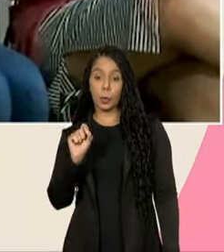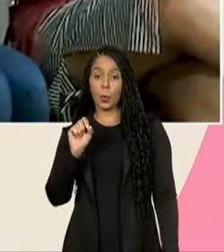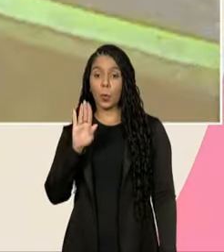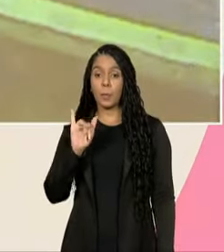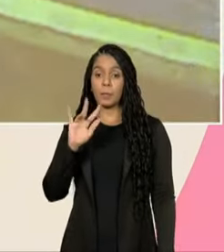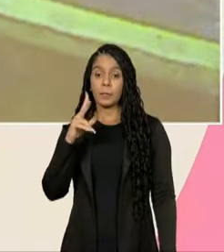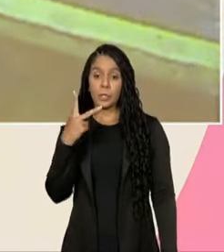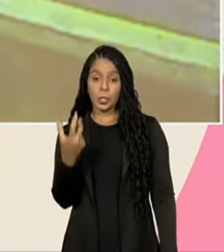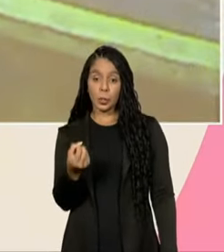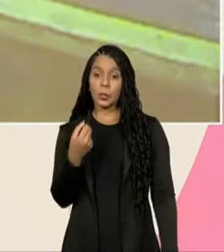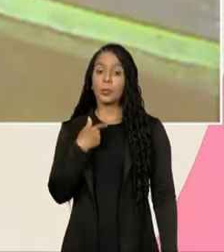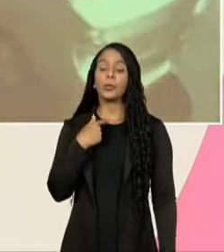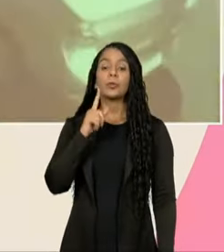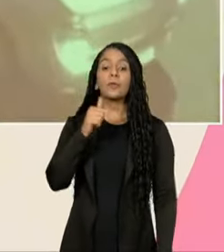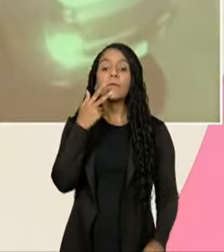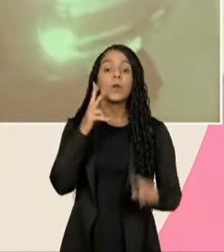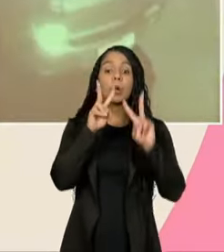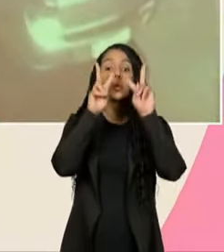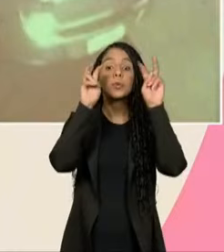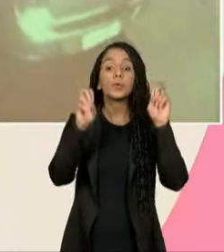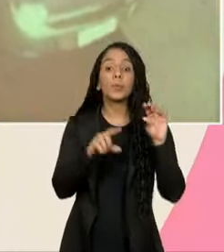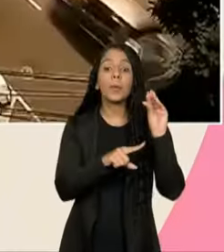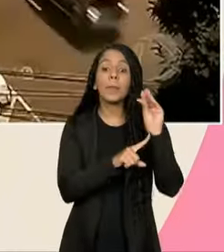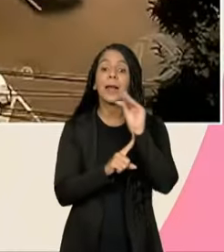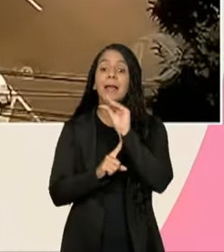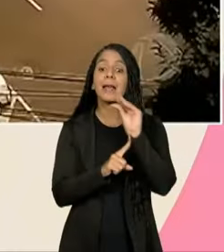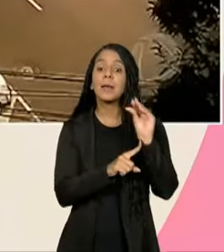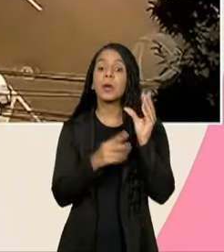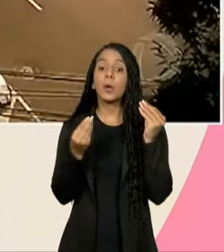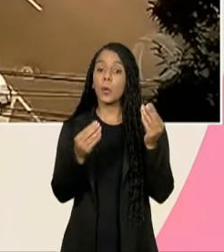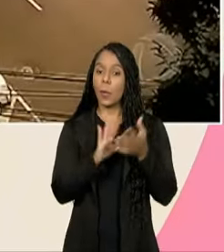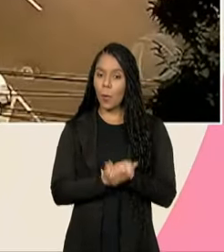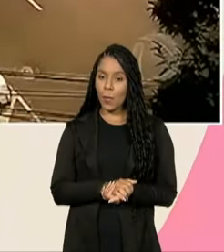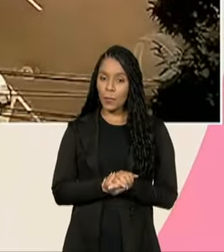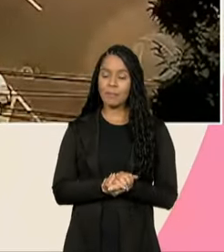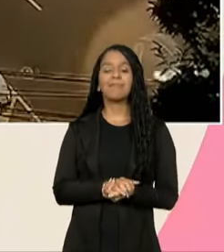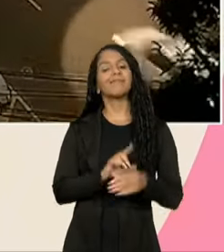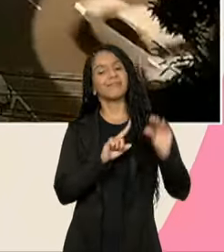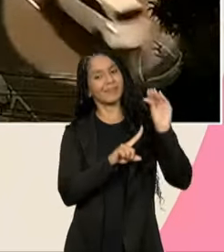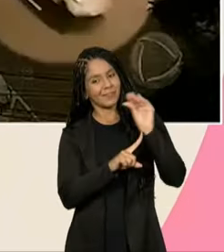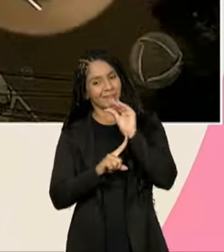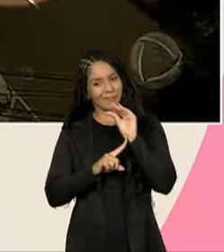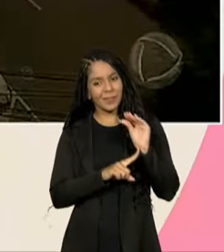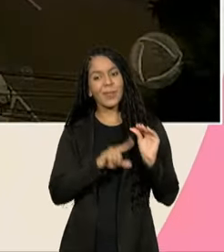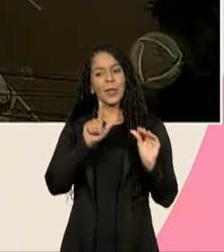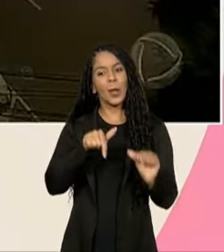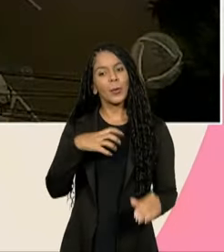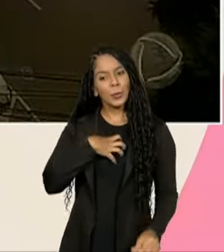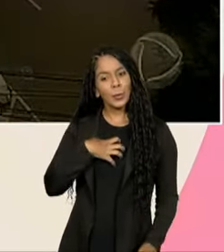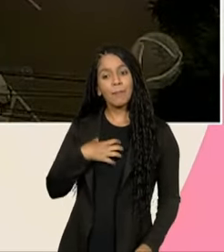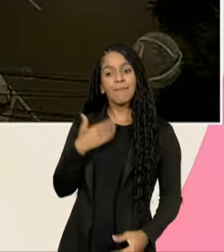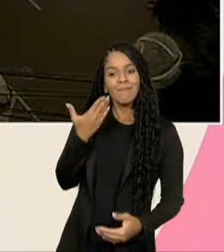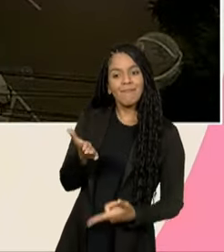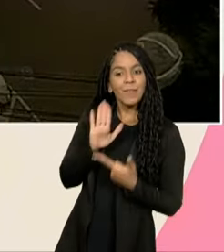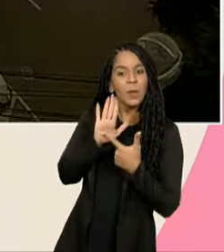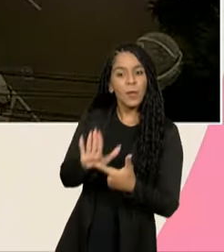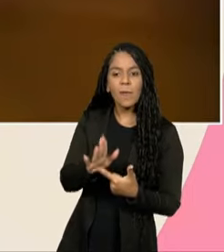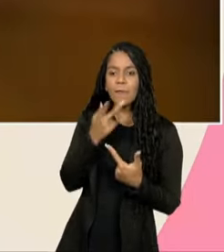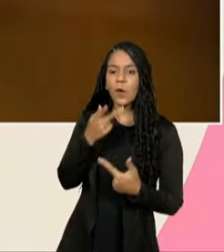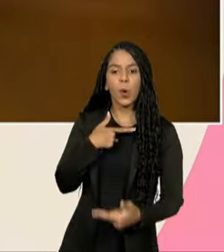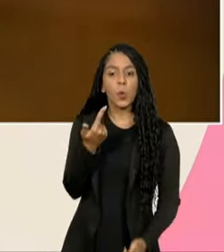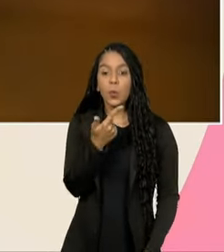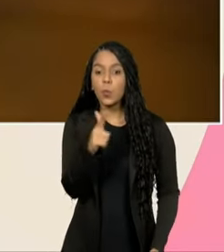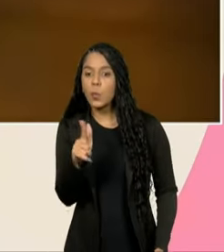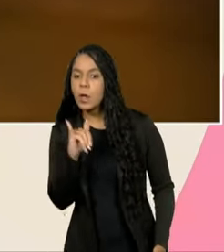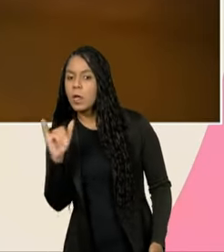jogo de... Mas tu falou das câmeras, como é que funciona? E as câmeras são uma forma de você pegar e dizer que não tem isso, não tem